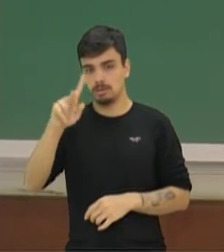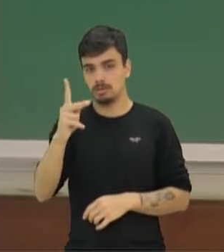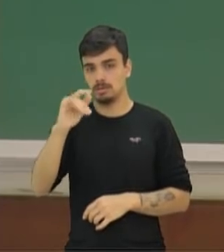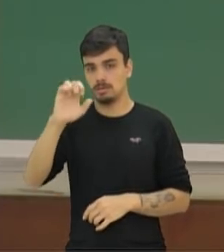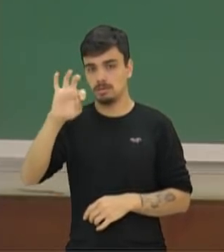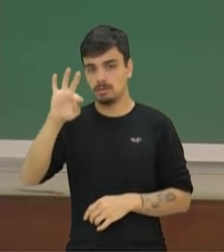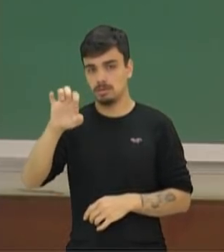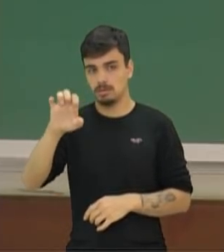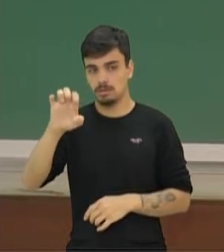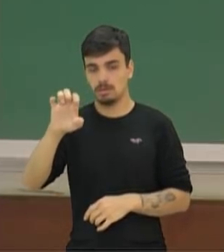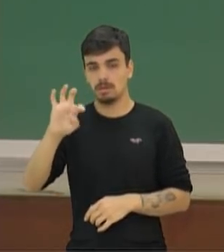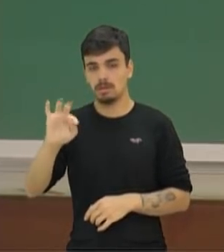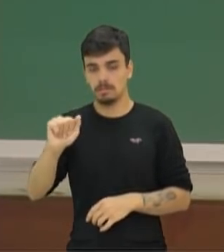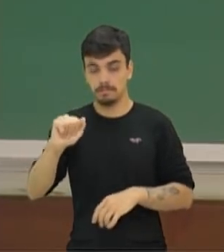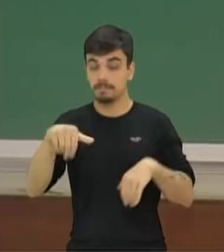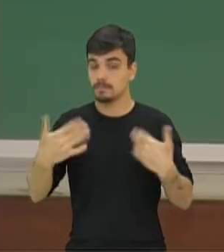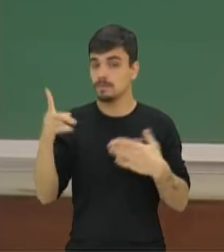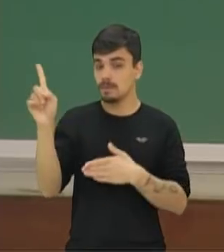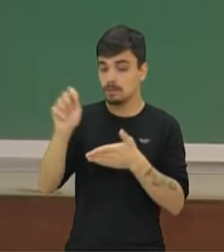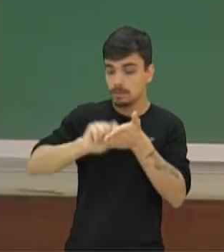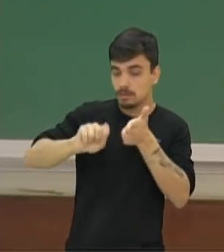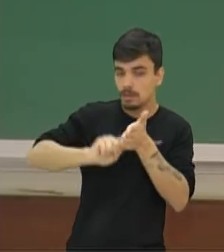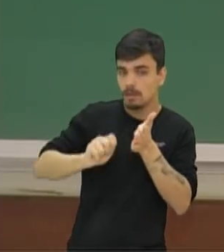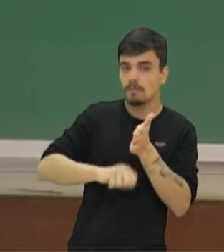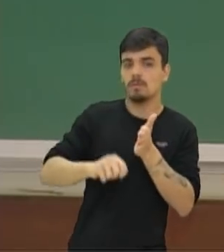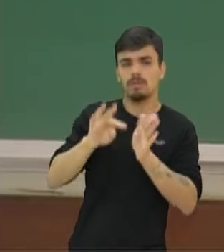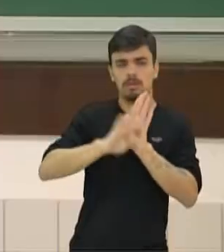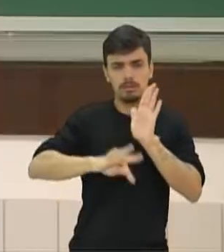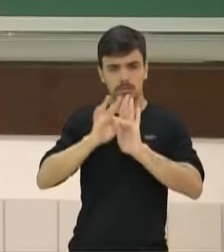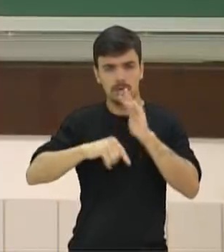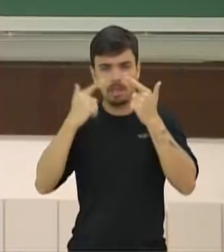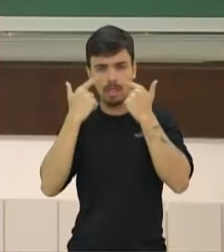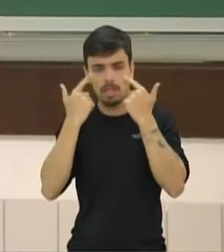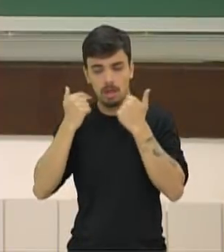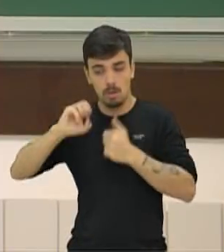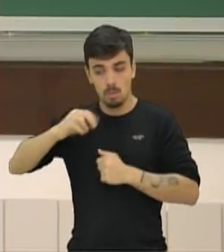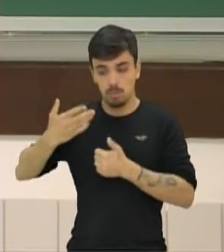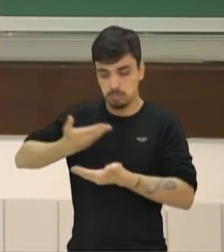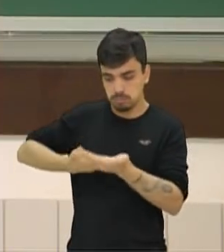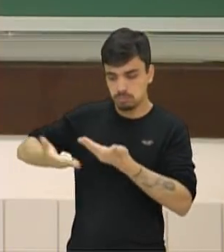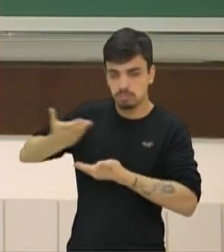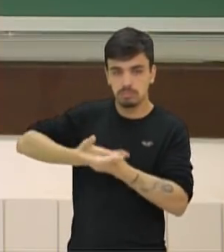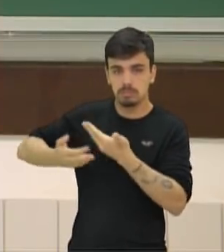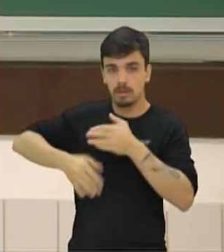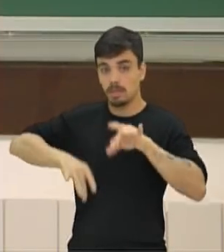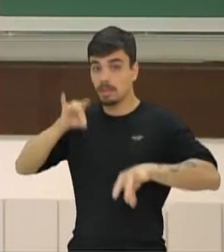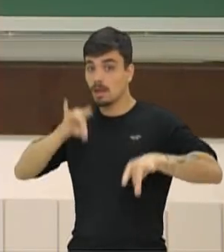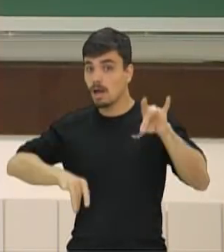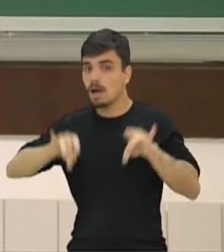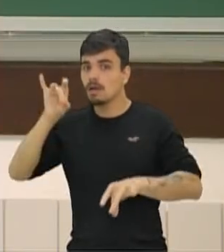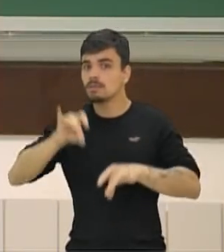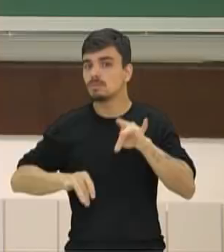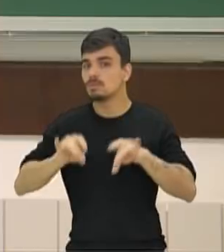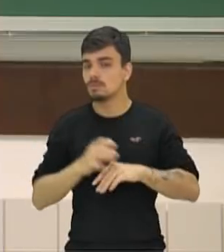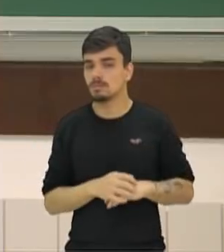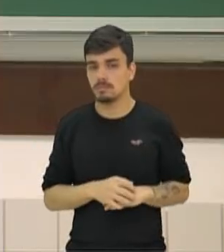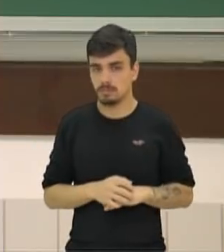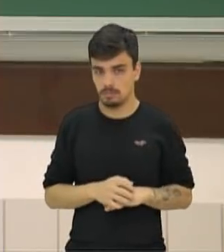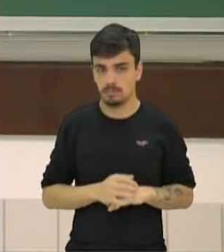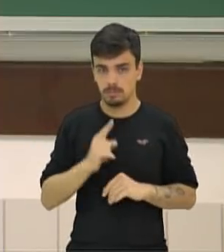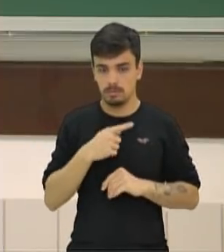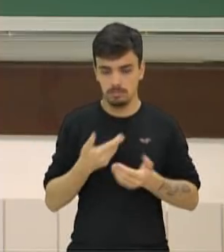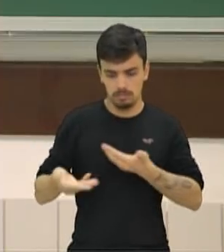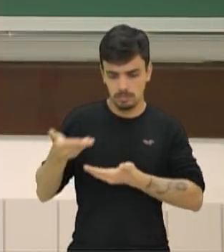ele, que ele escreveu muitos textos dramáticos, né? Ou seja, textos teatrais, né? Que tem diálogos